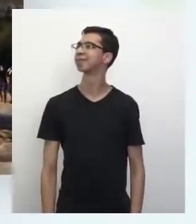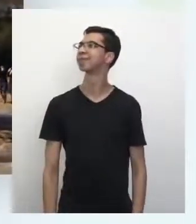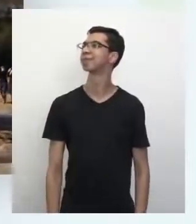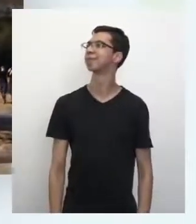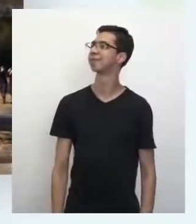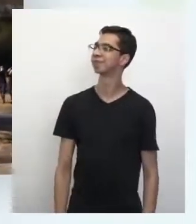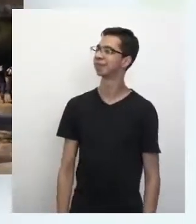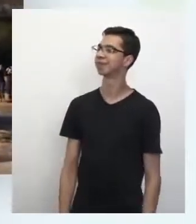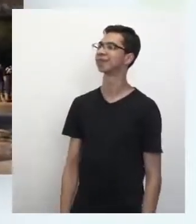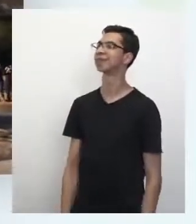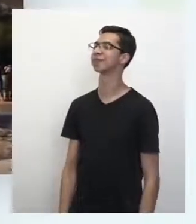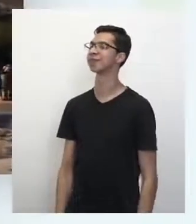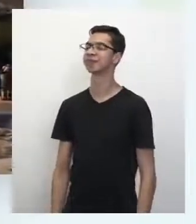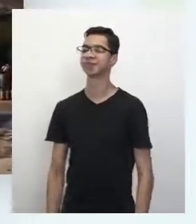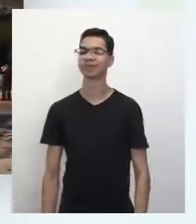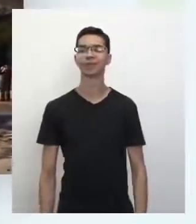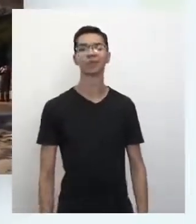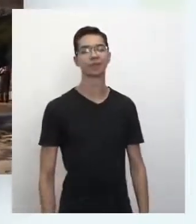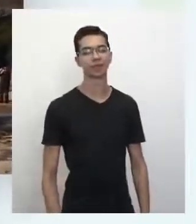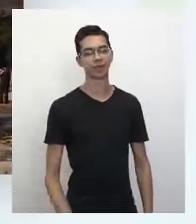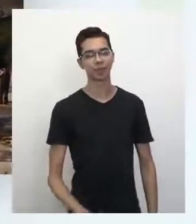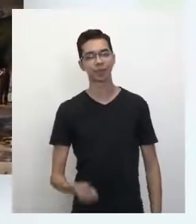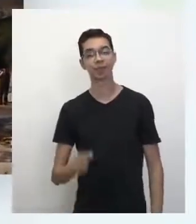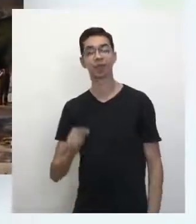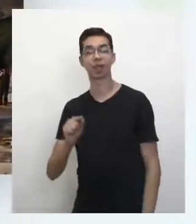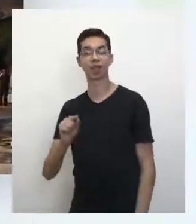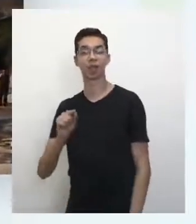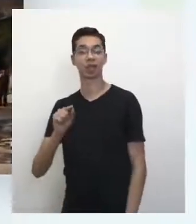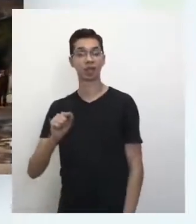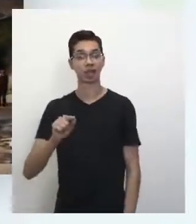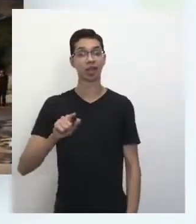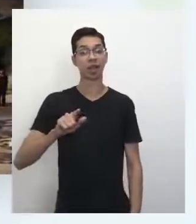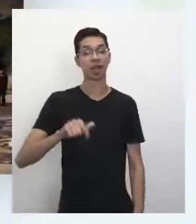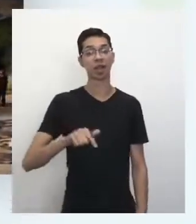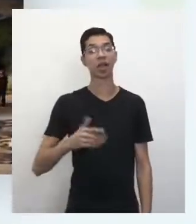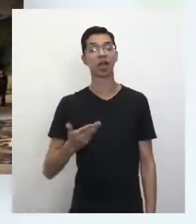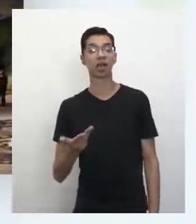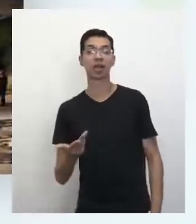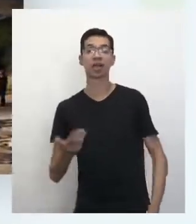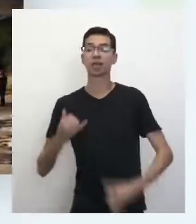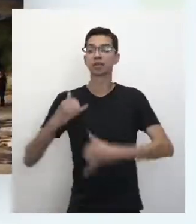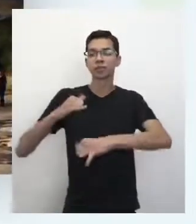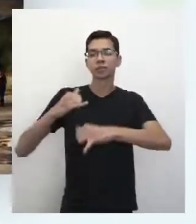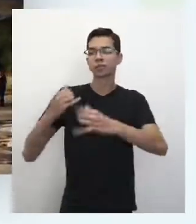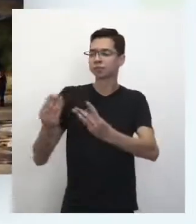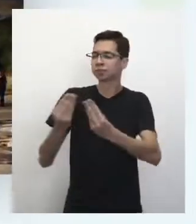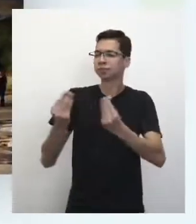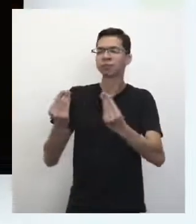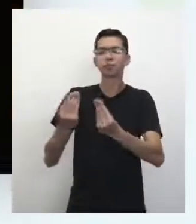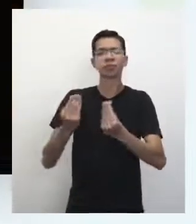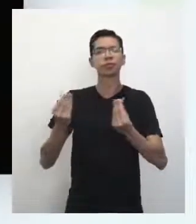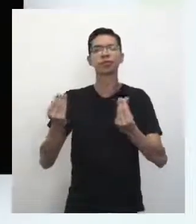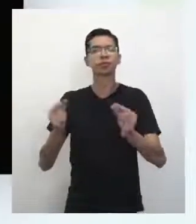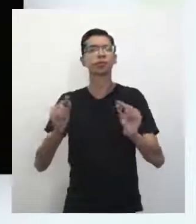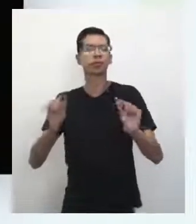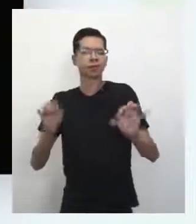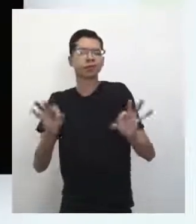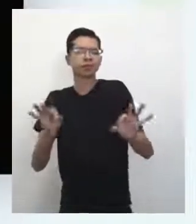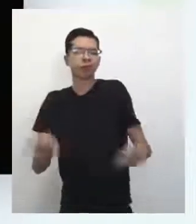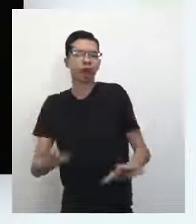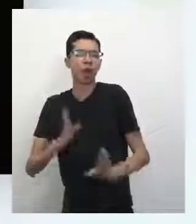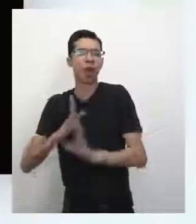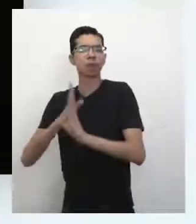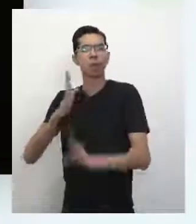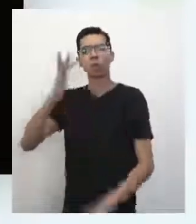São os efeitos de suas trocas ou razão que te definem sem precisão. São